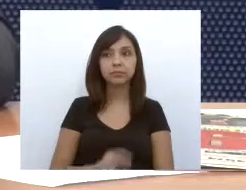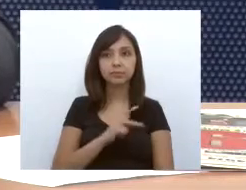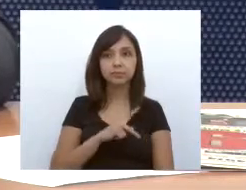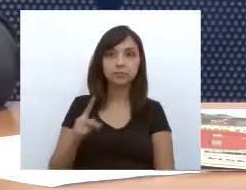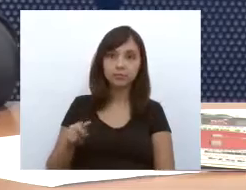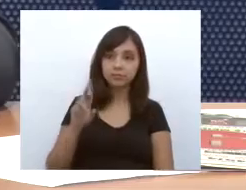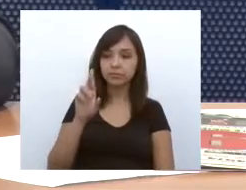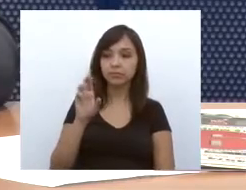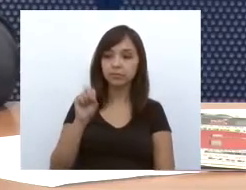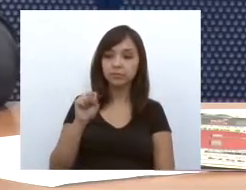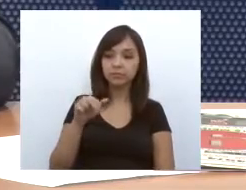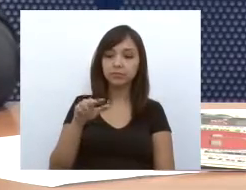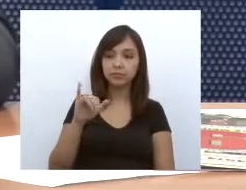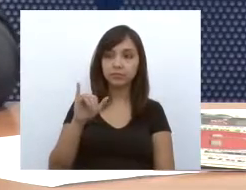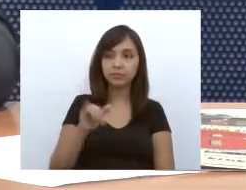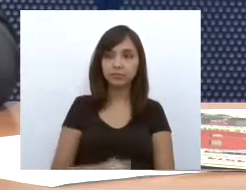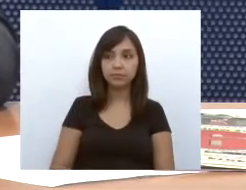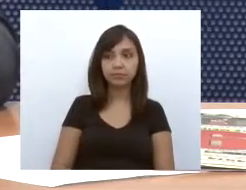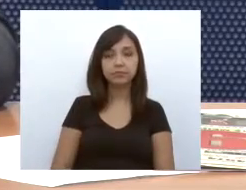Ozani.